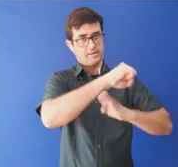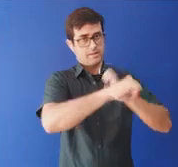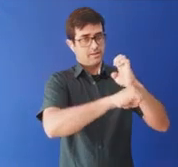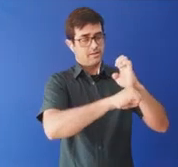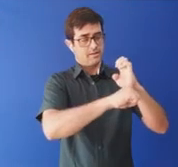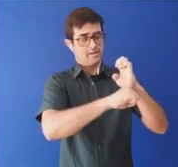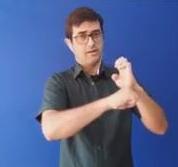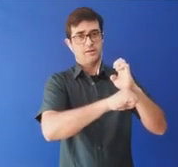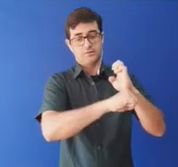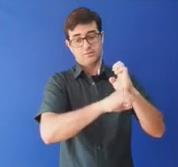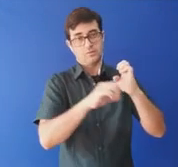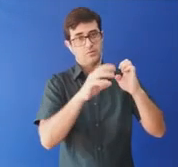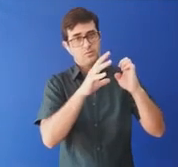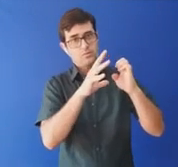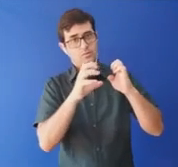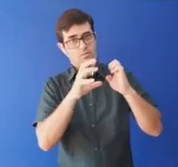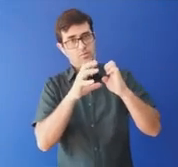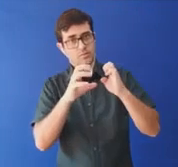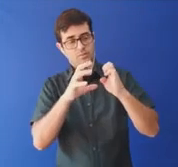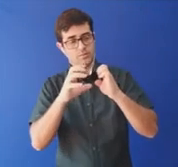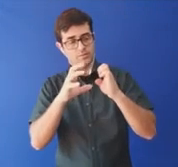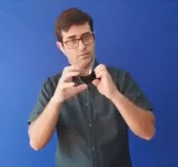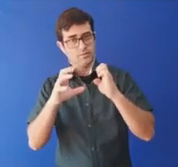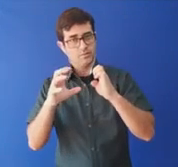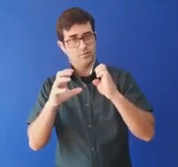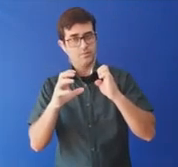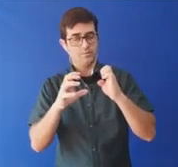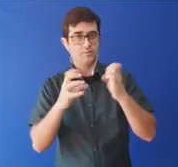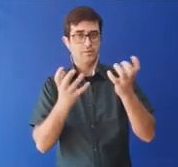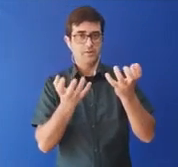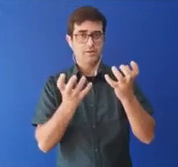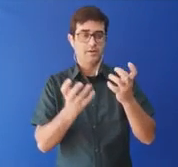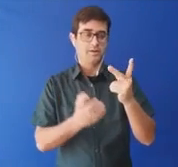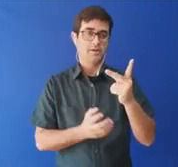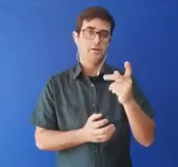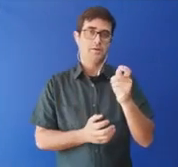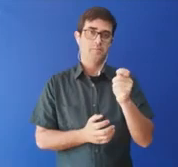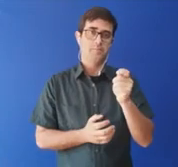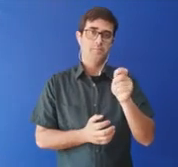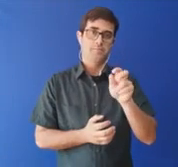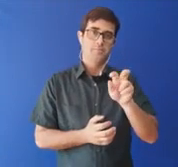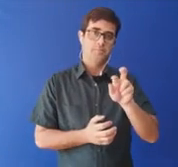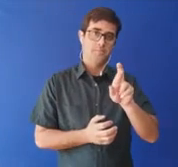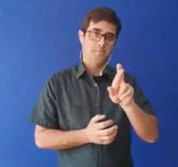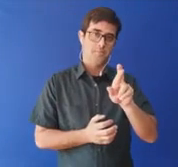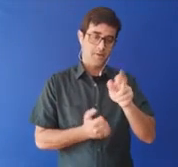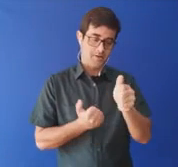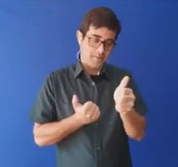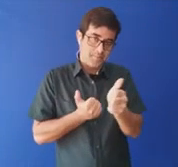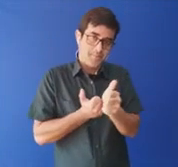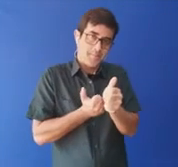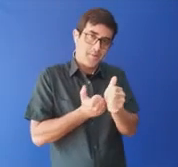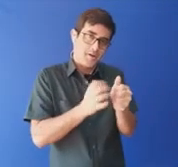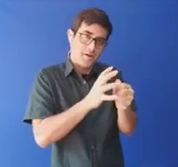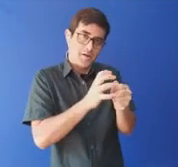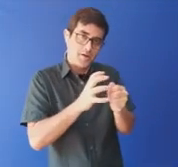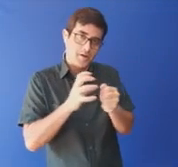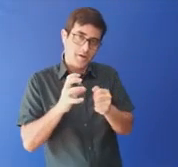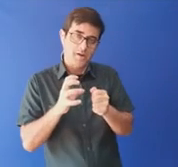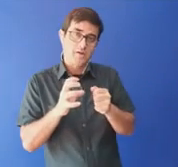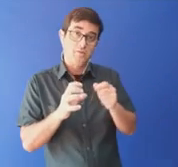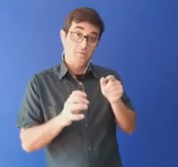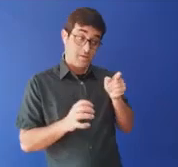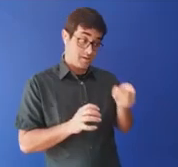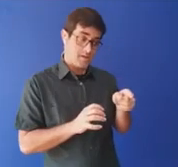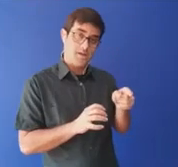de eletronegatividade e que um deles vai tender a atrair o par de elétrons para mais próximo